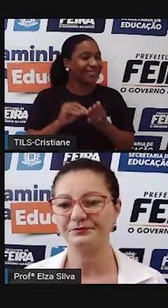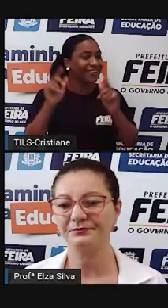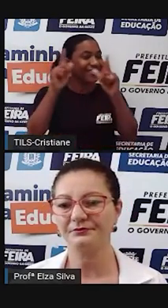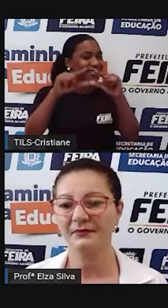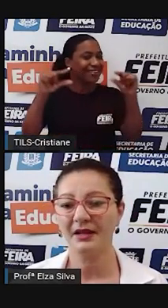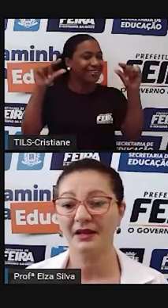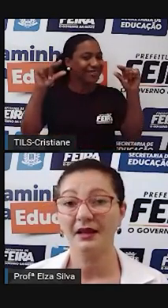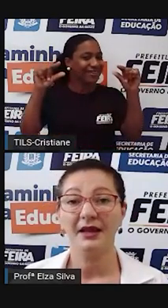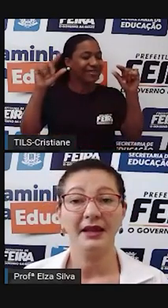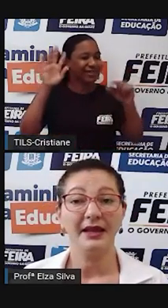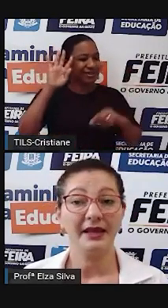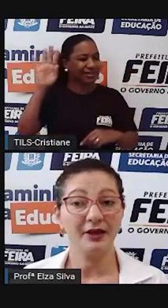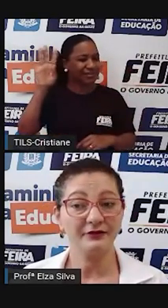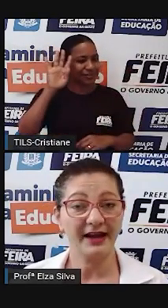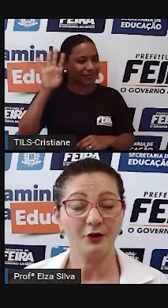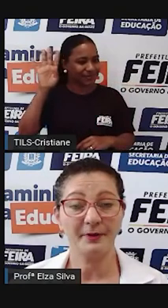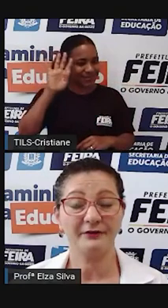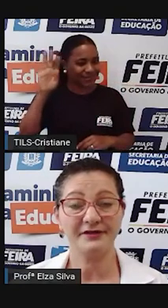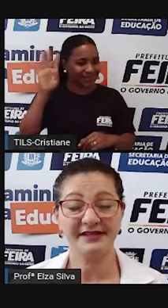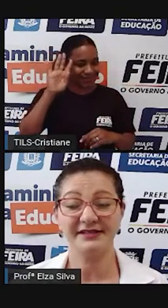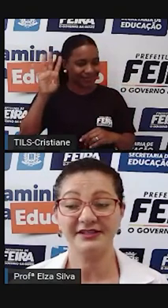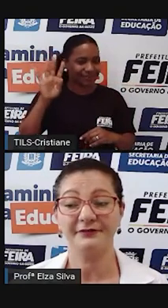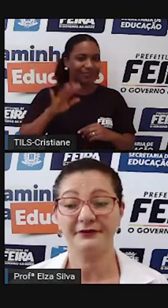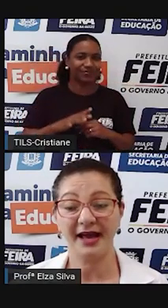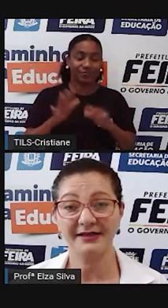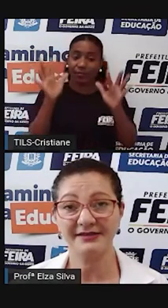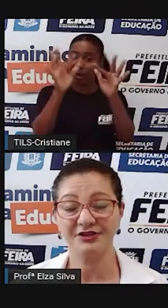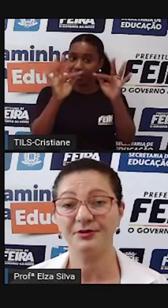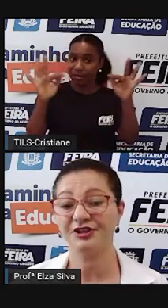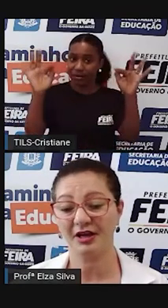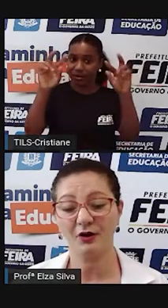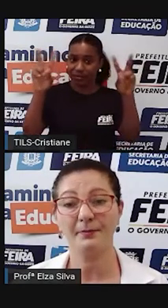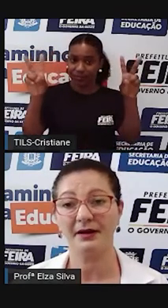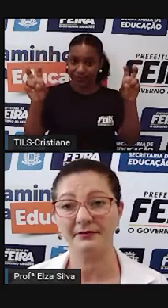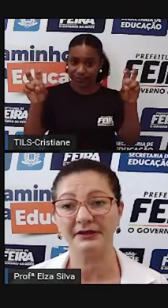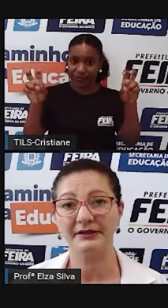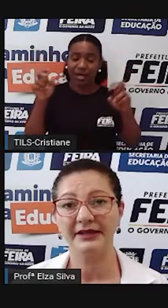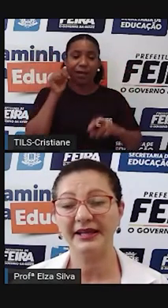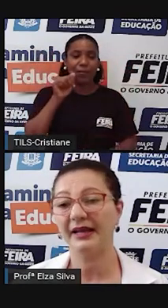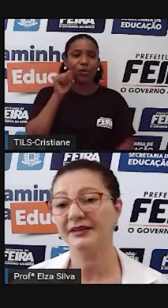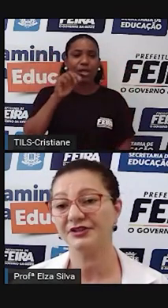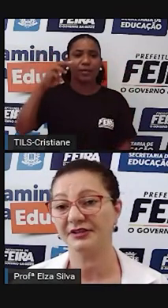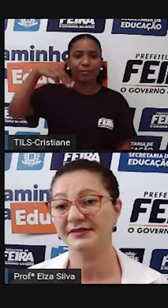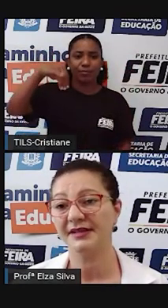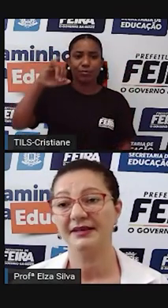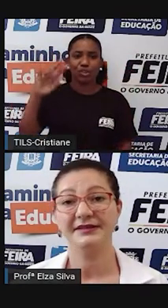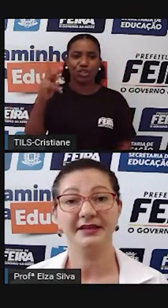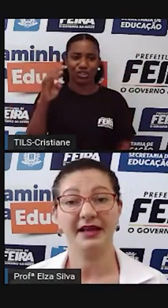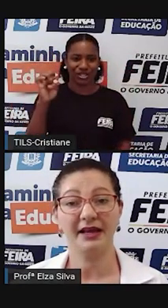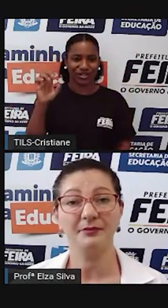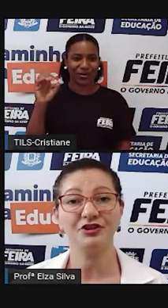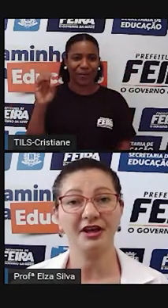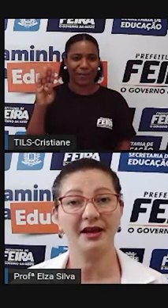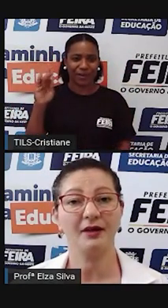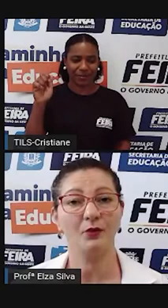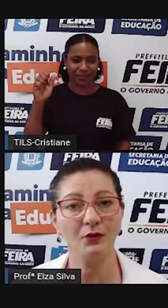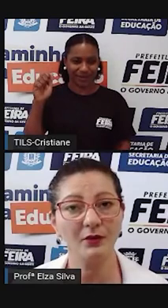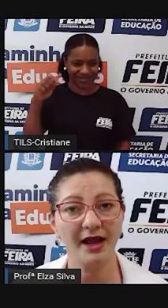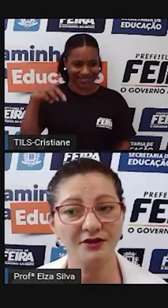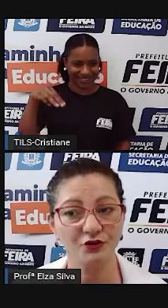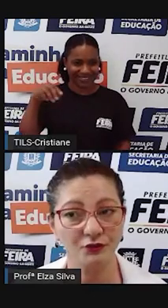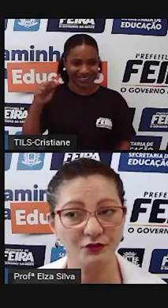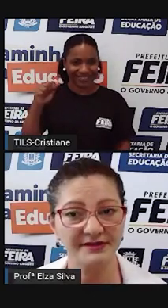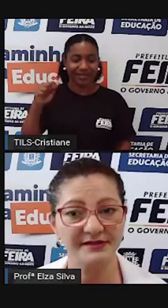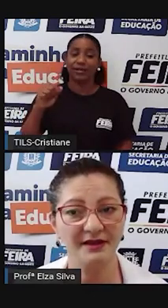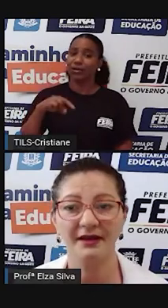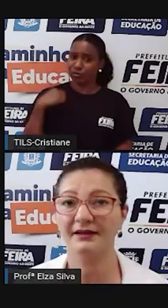reflexão. E eu trago para vocês esta frase de Michelle Obama. E ela diz: se queremos chegar a algum